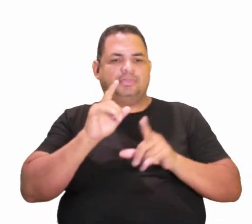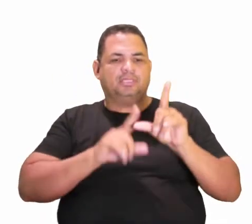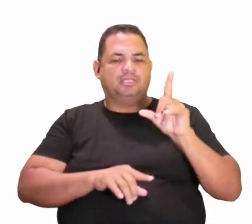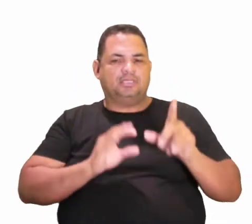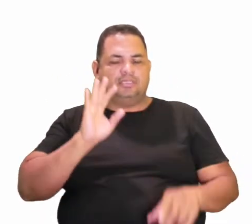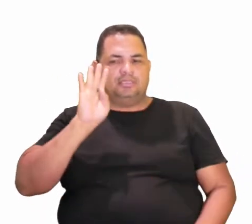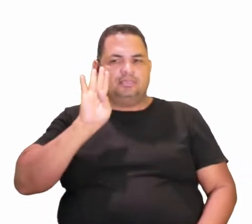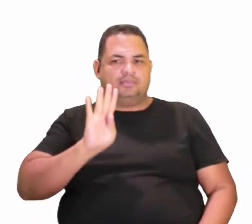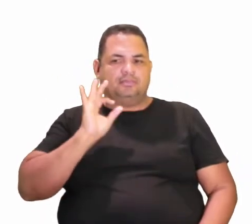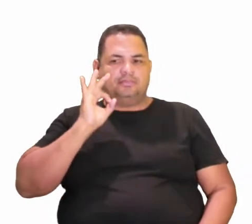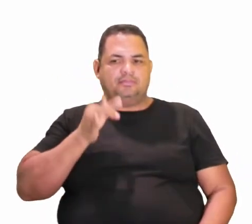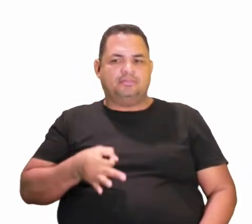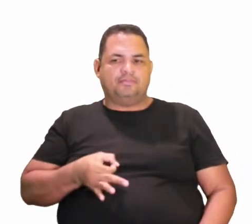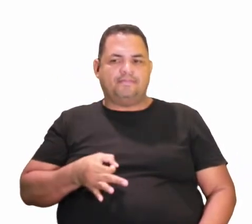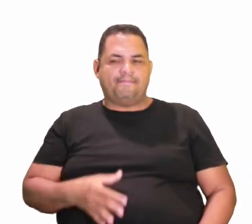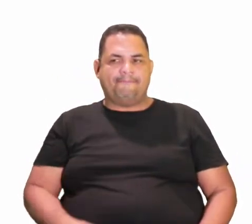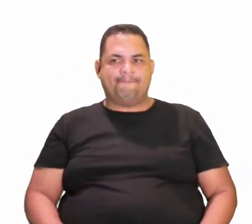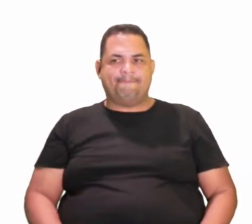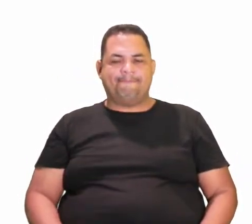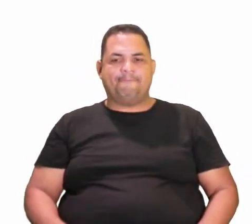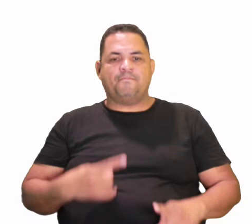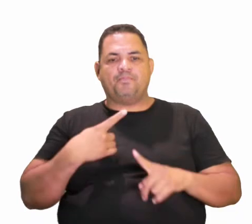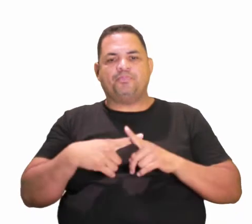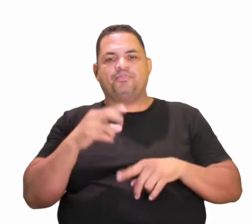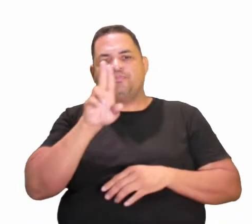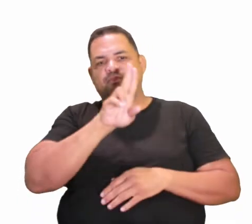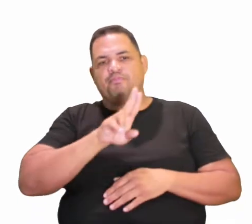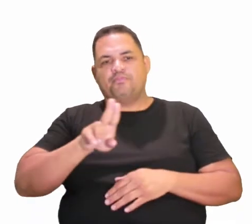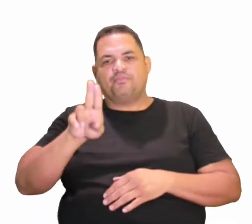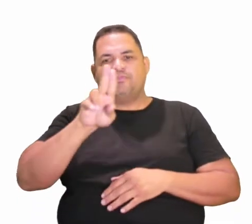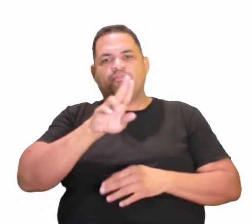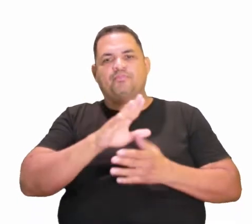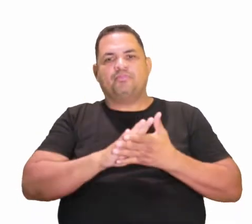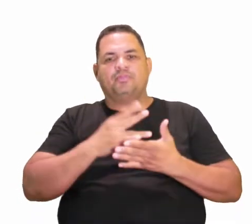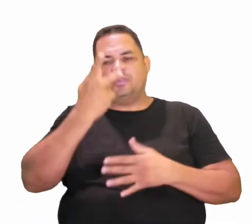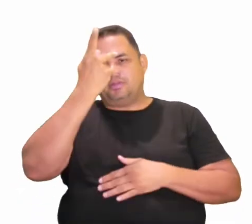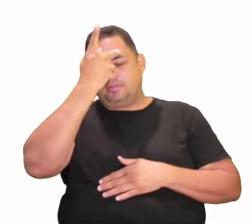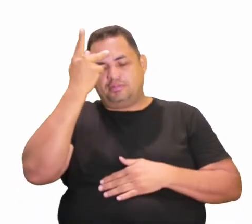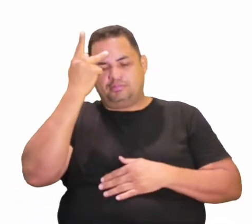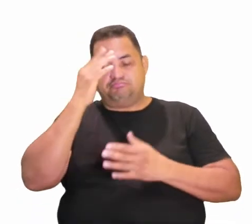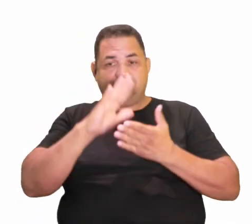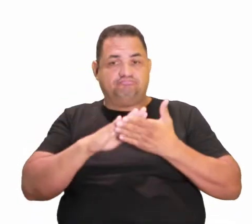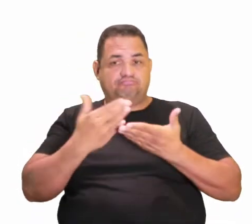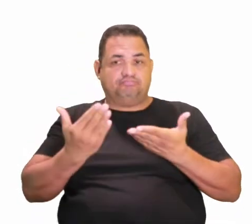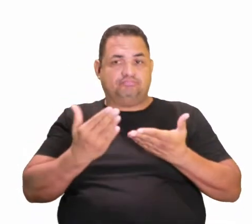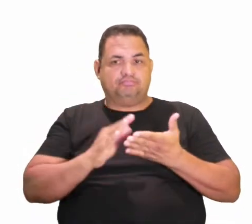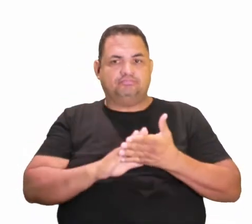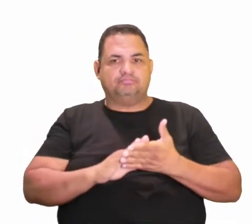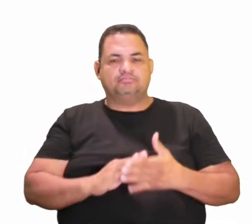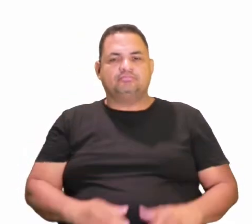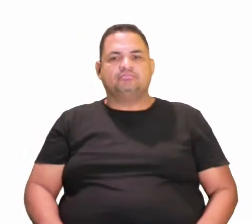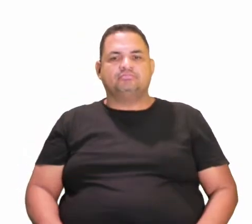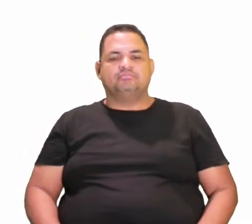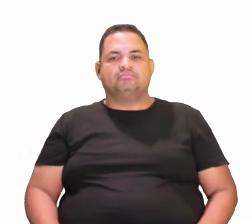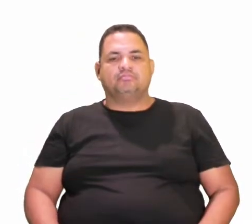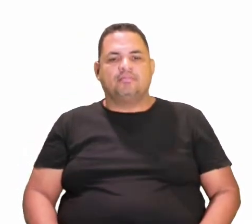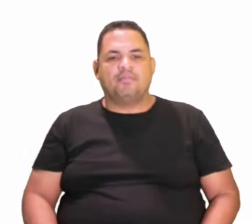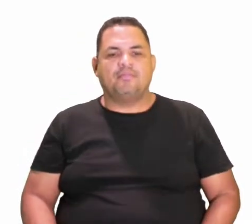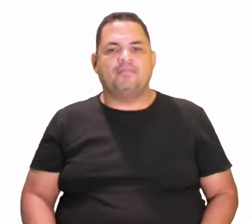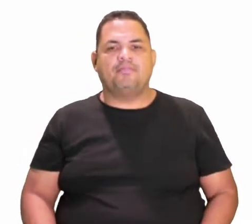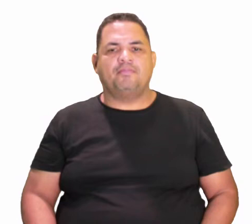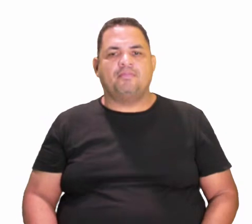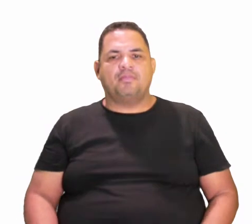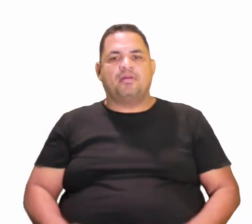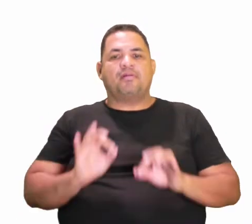B é a correta, porque é usada por mais de uma pessoa, portanto, plural, certo?